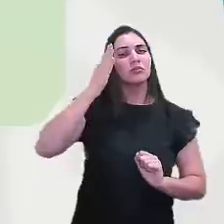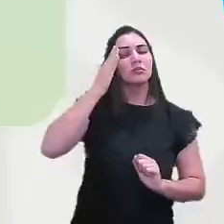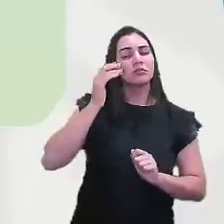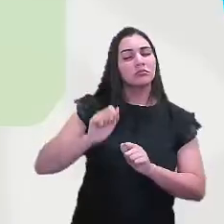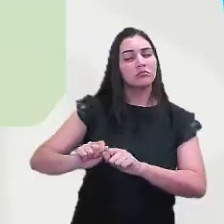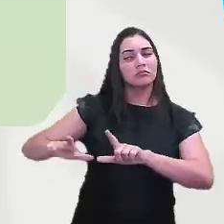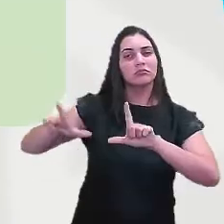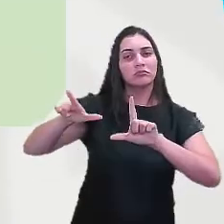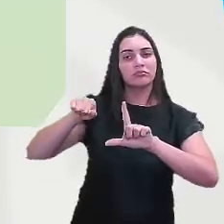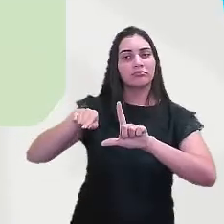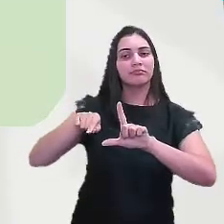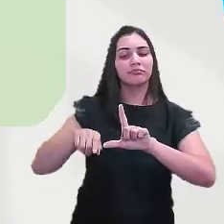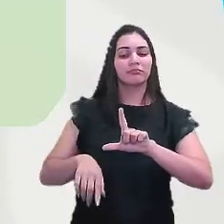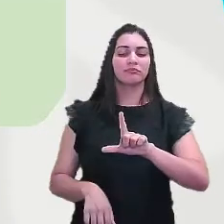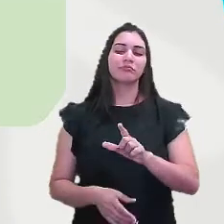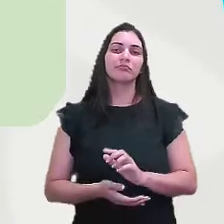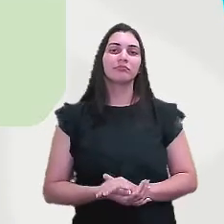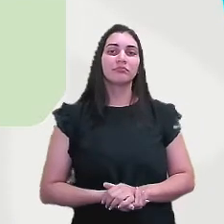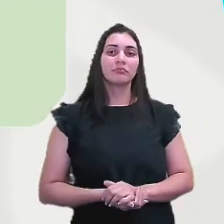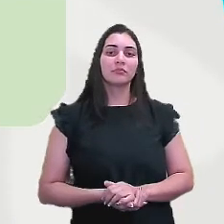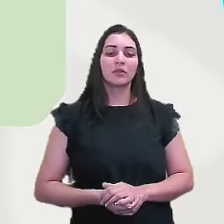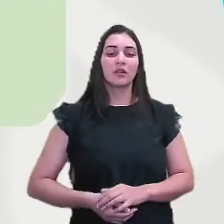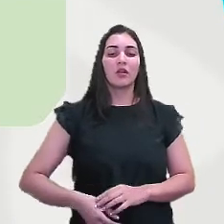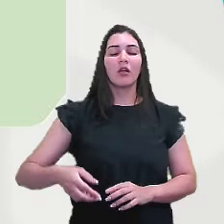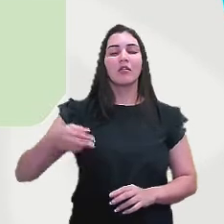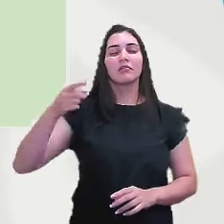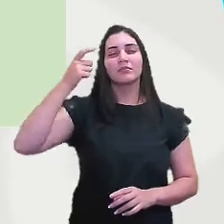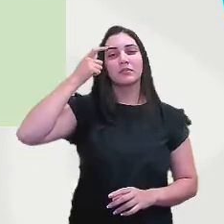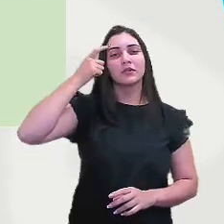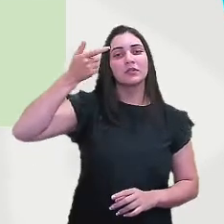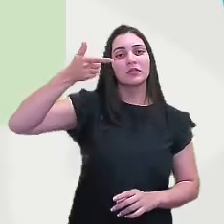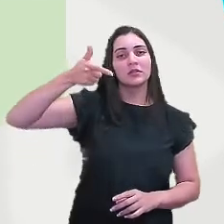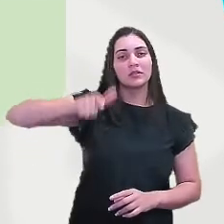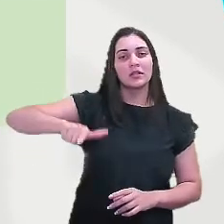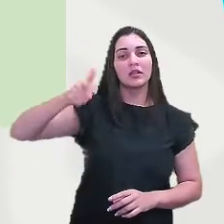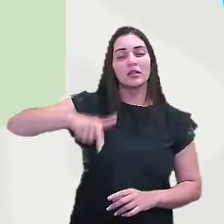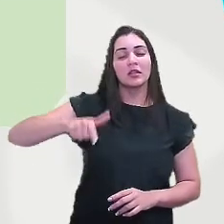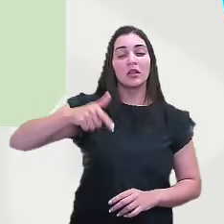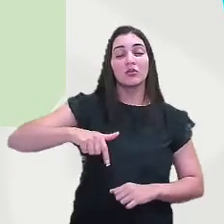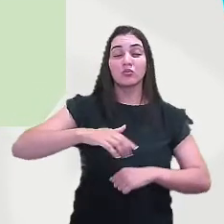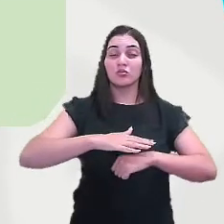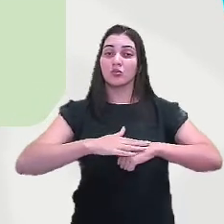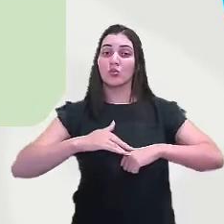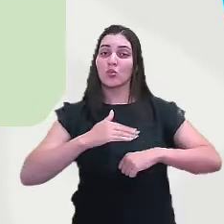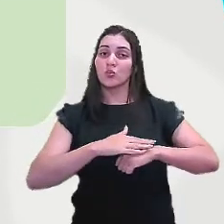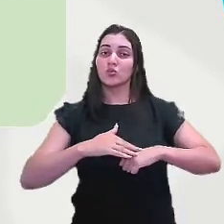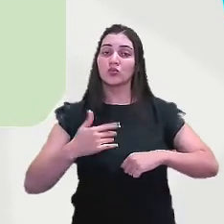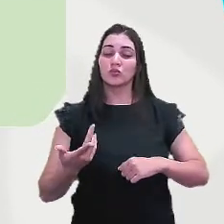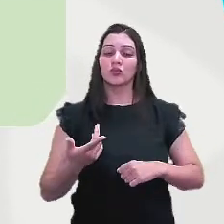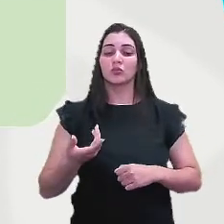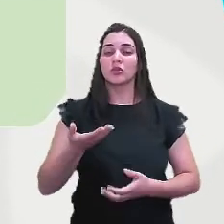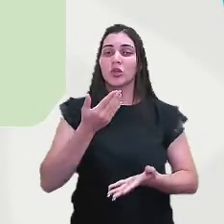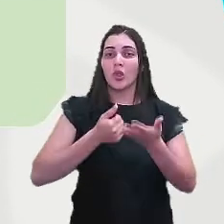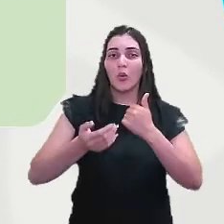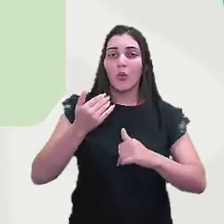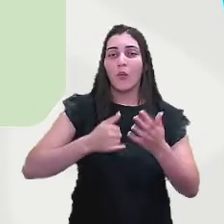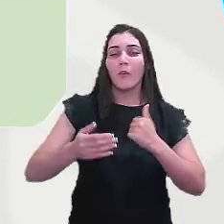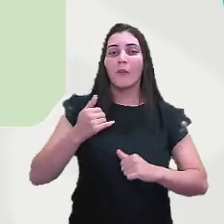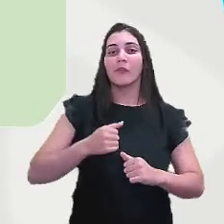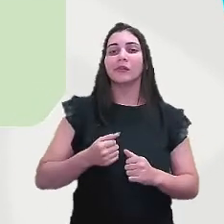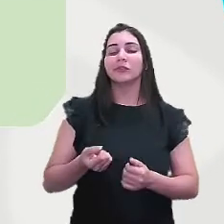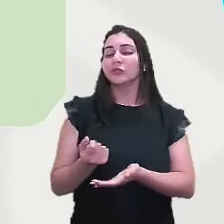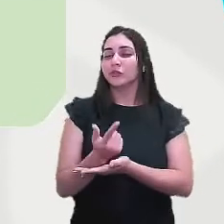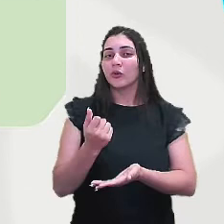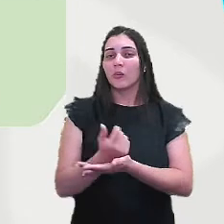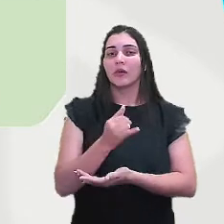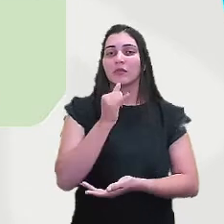favor, produção. E aí, ó, repensar hábitos e atitudes de consumo. A gente vive, gente, numa sociedade que é a sociedade do